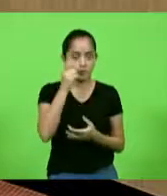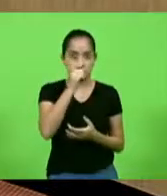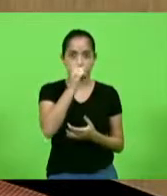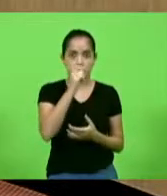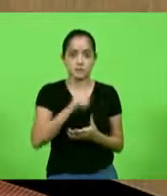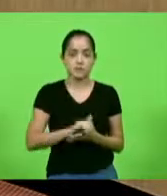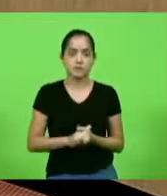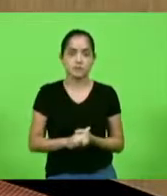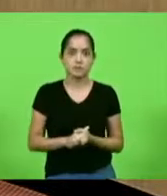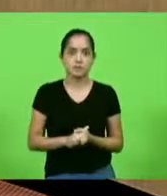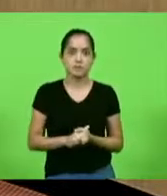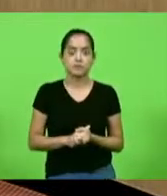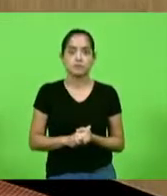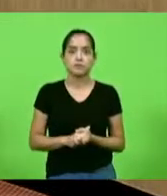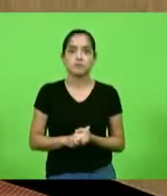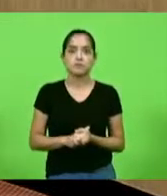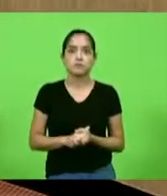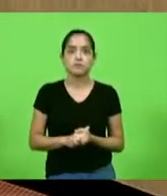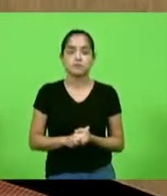Olha,